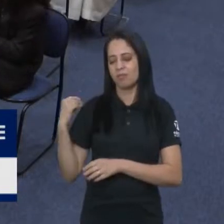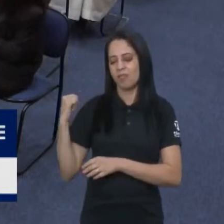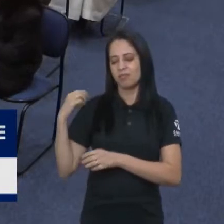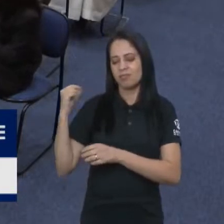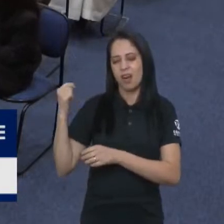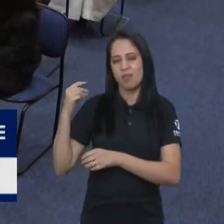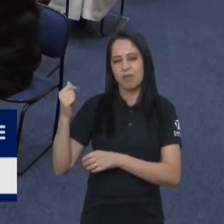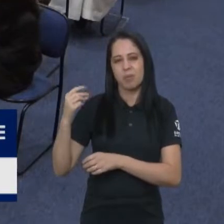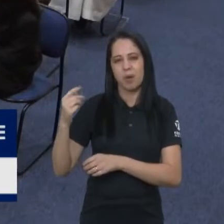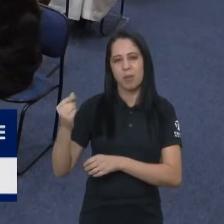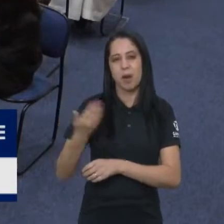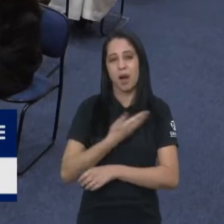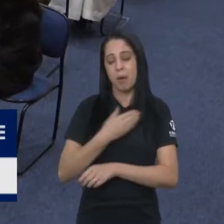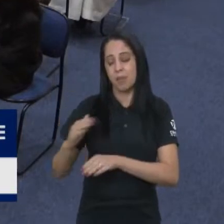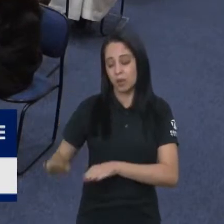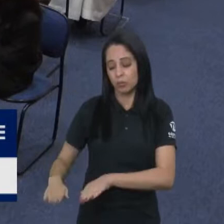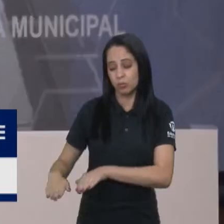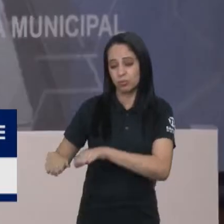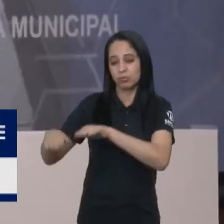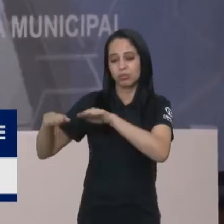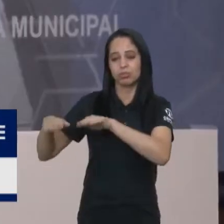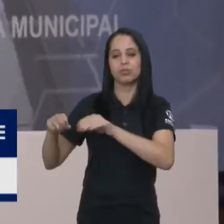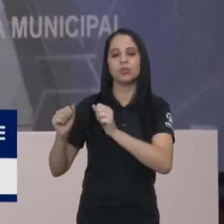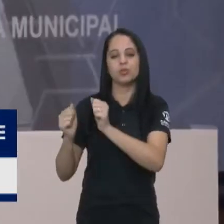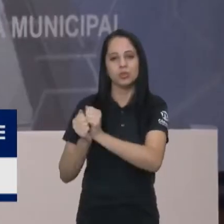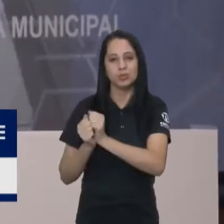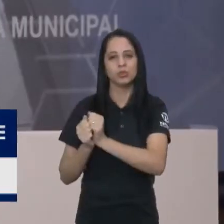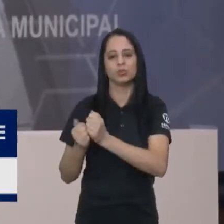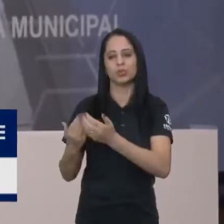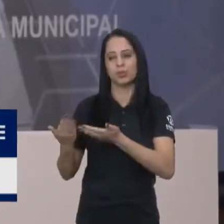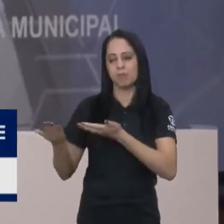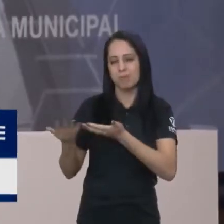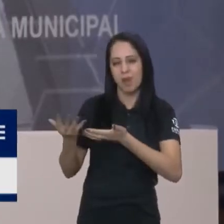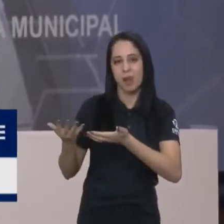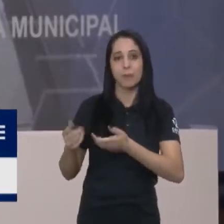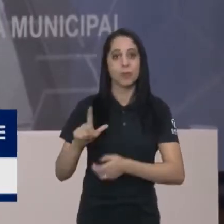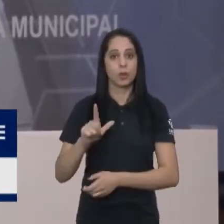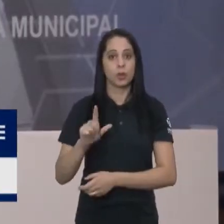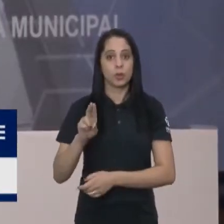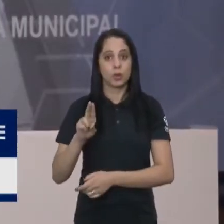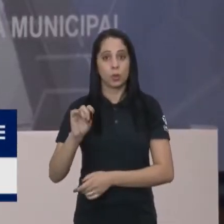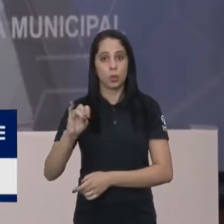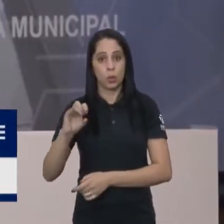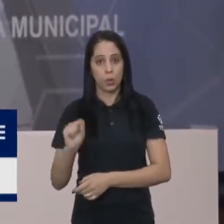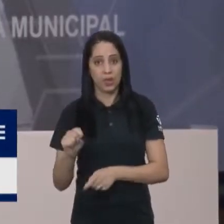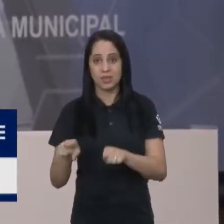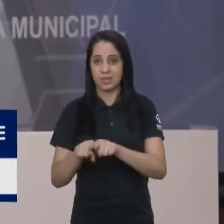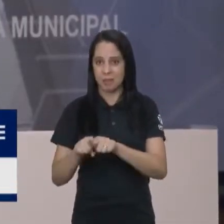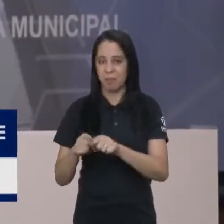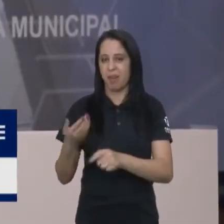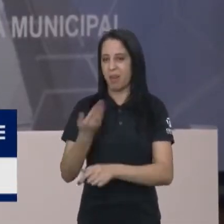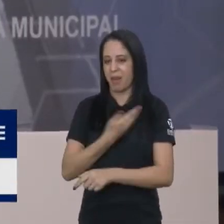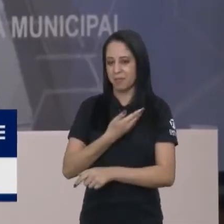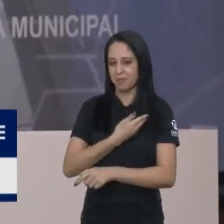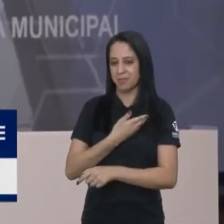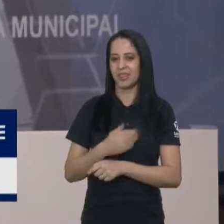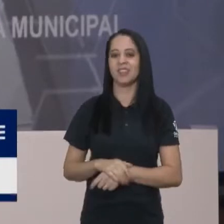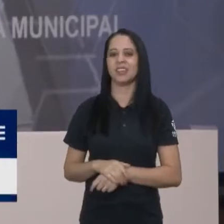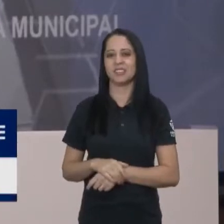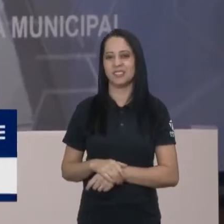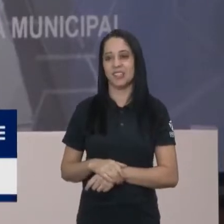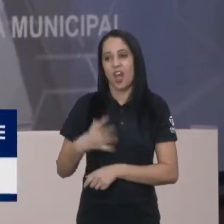de amizade, companheirismo, de um com o outro, o Luiz, a gente brinca do